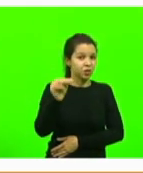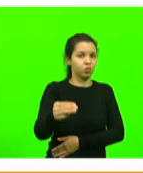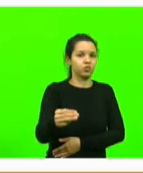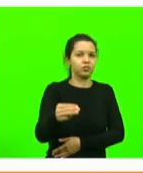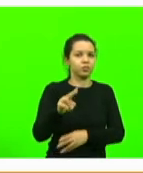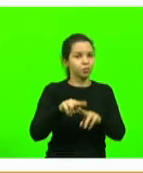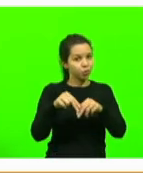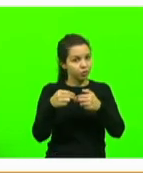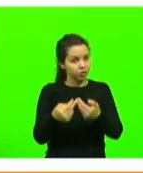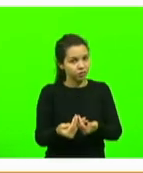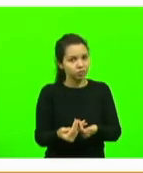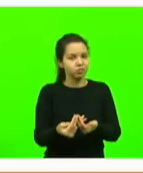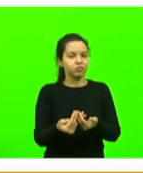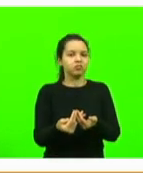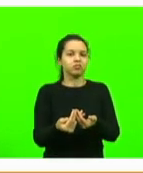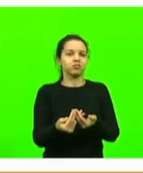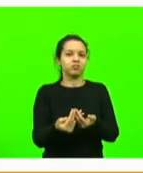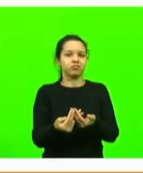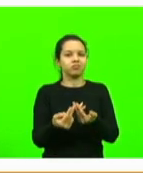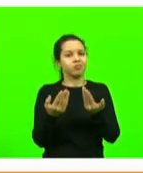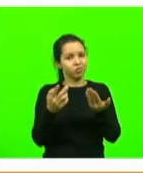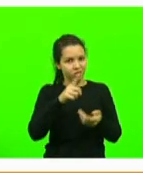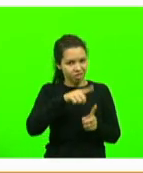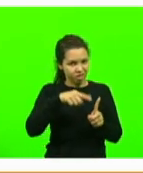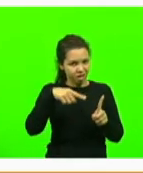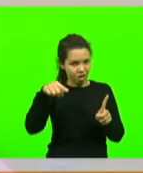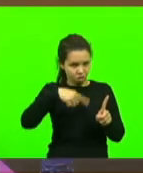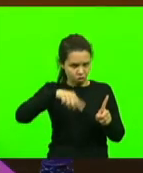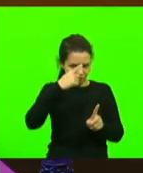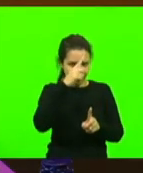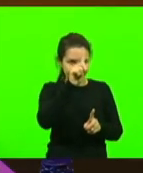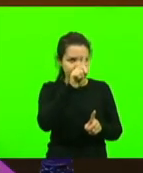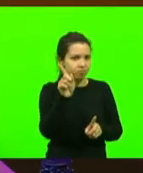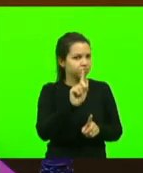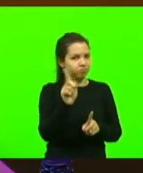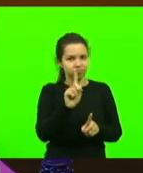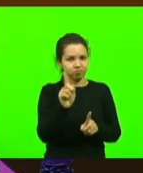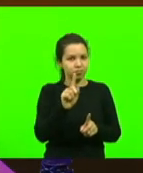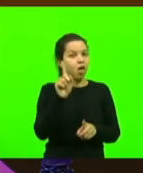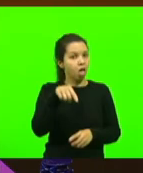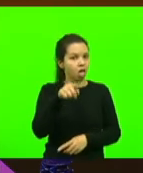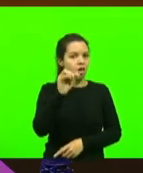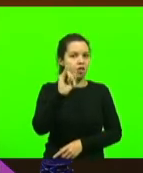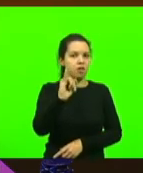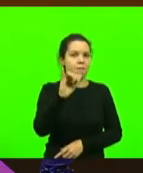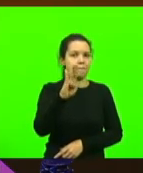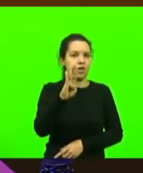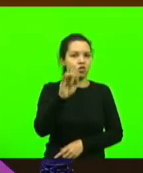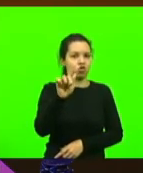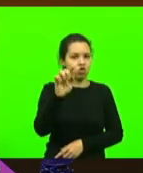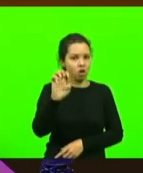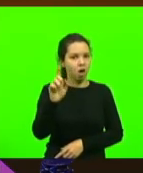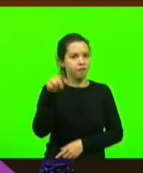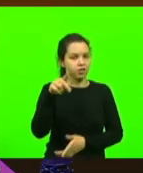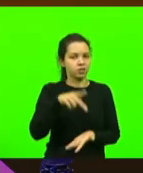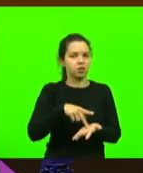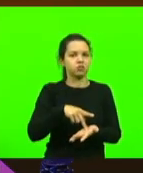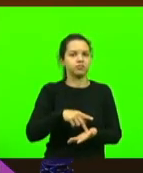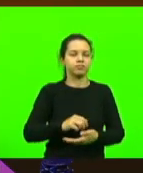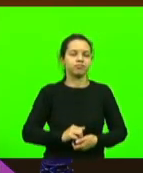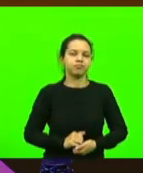diante de um projeto e esses dados não fomos nós que inventamos né só para deixar claro é do IBGE são dados oficiais